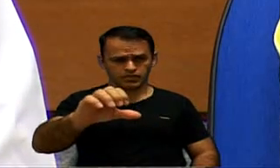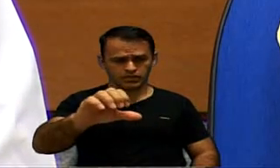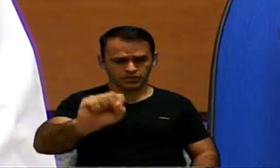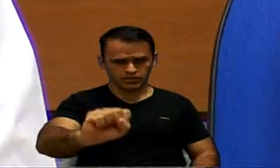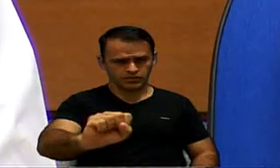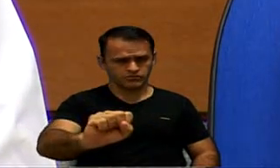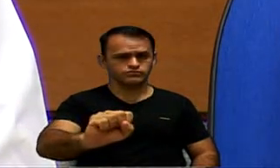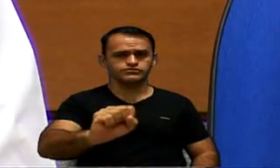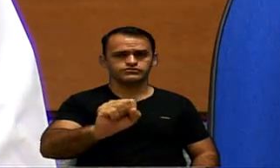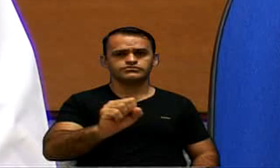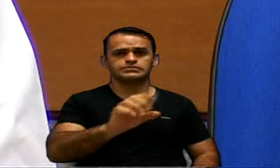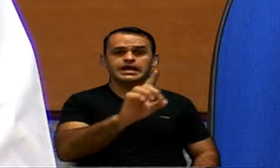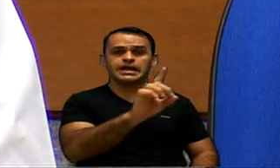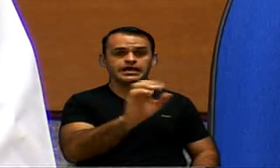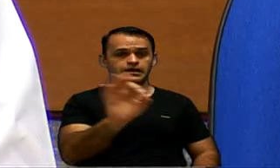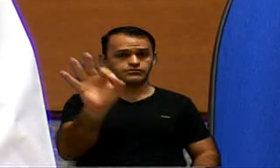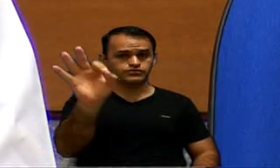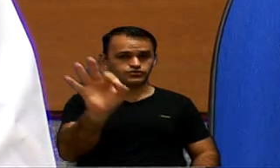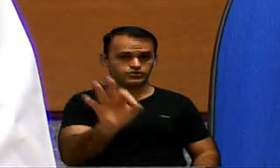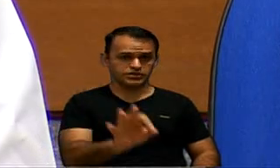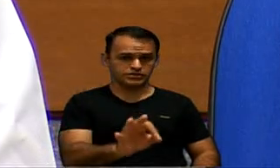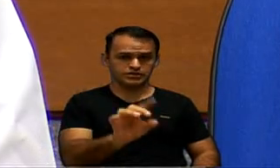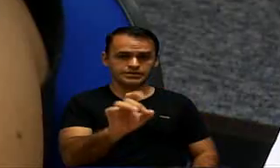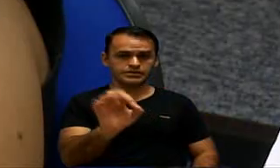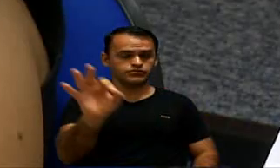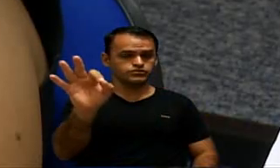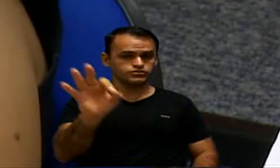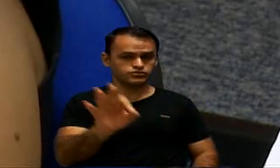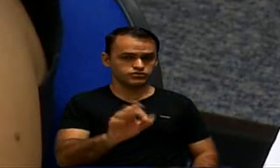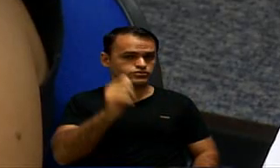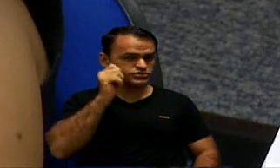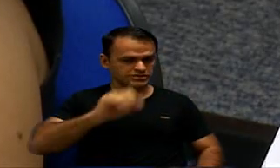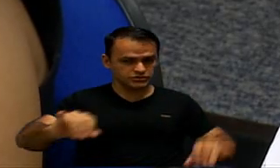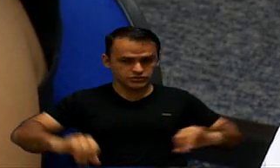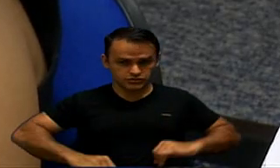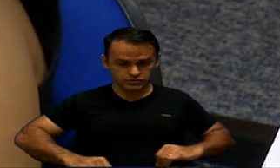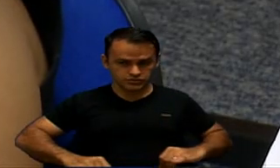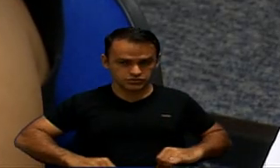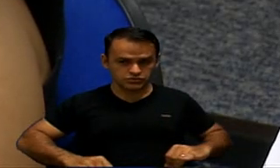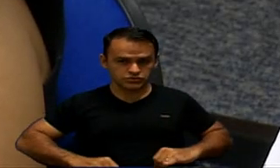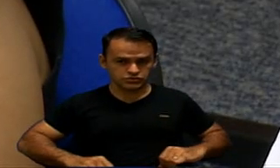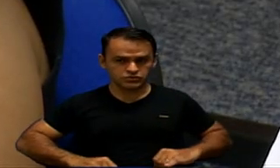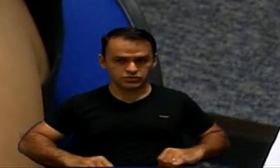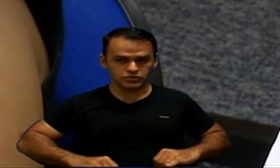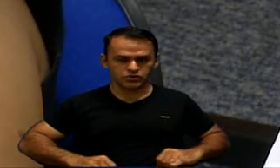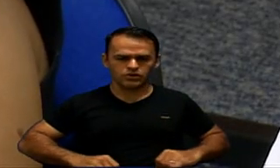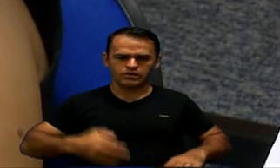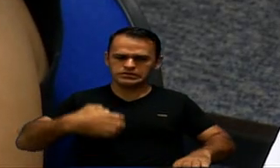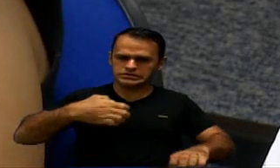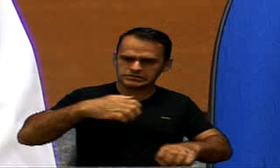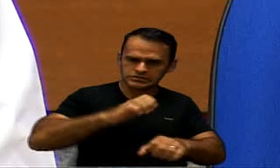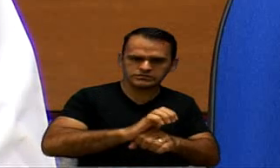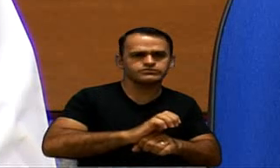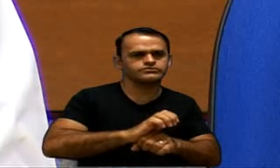porque apenas 10% das mulheres que sofrem a violência sexual, e daí o estupro,